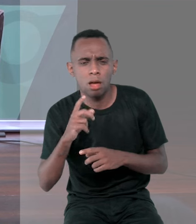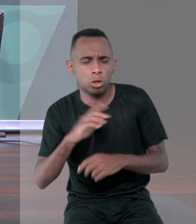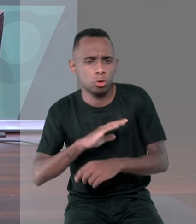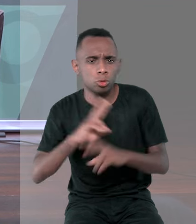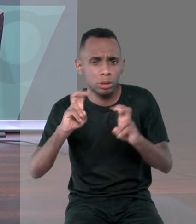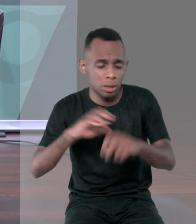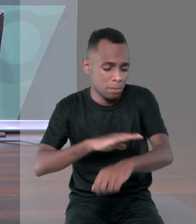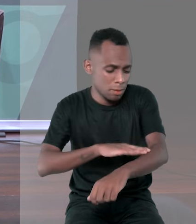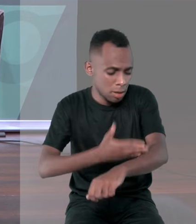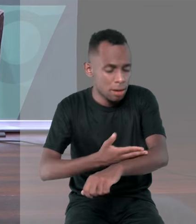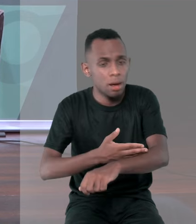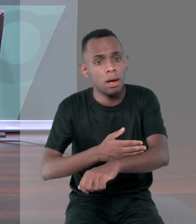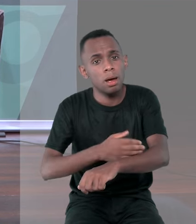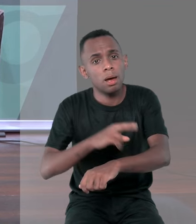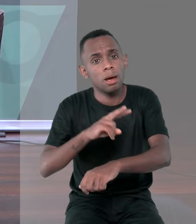pele,